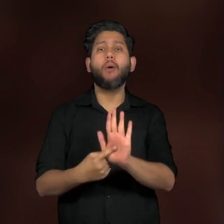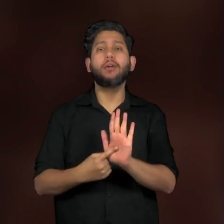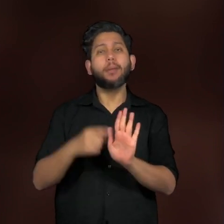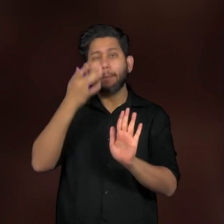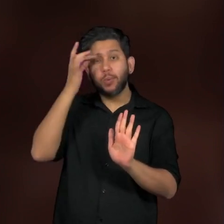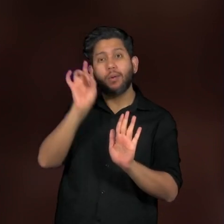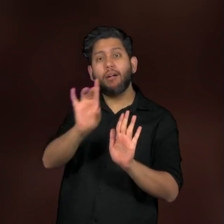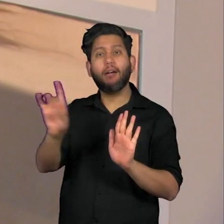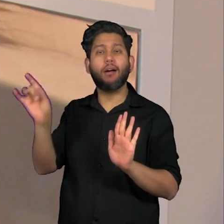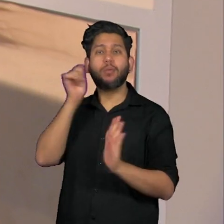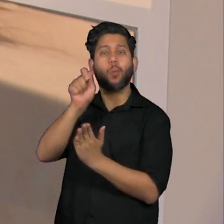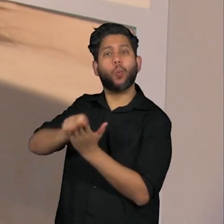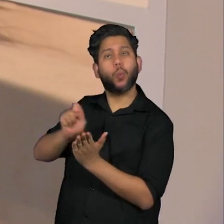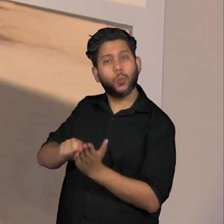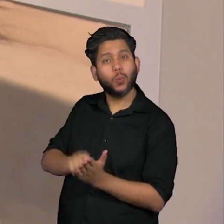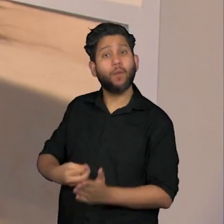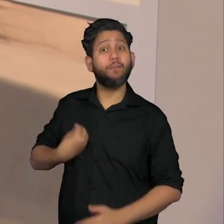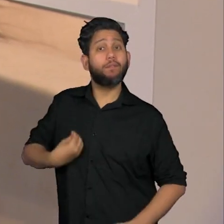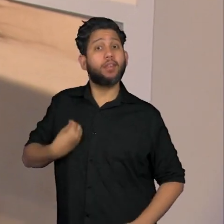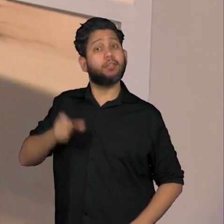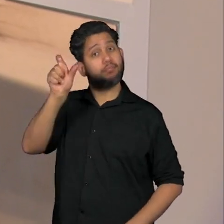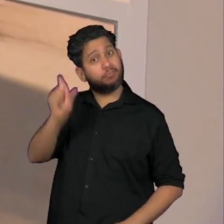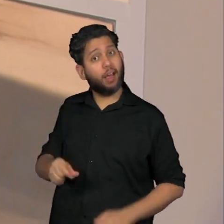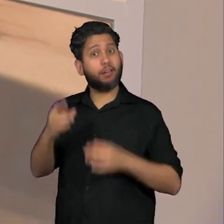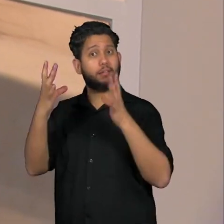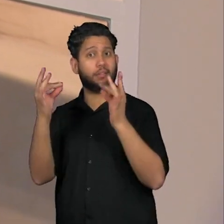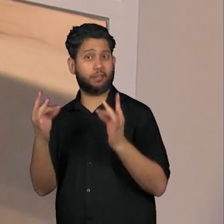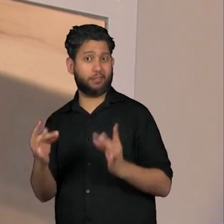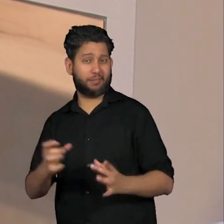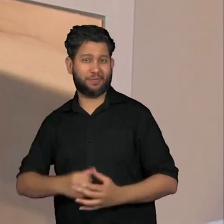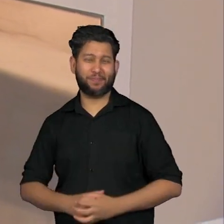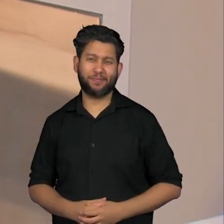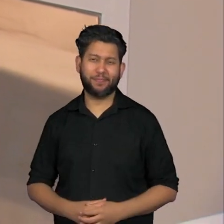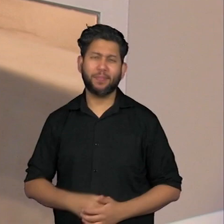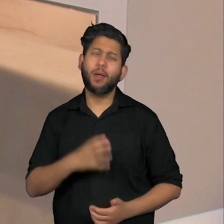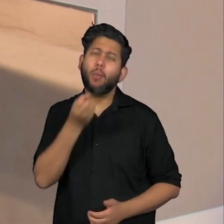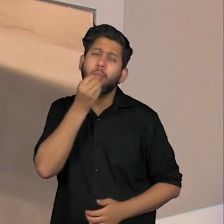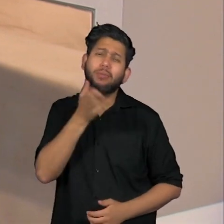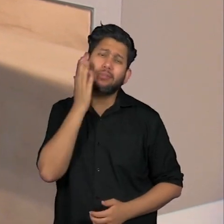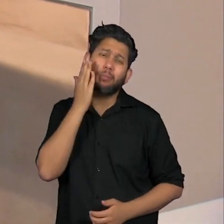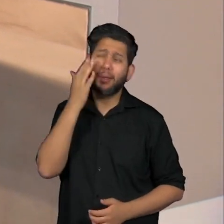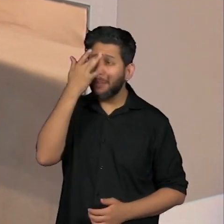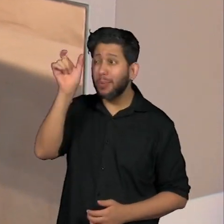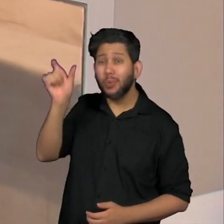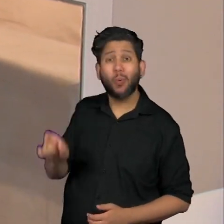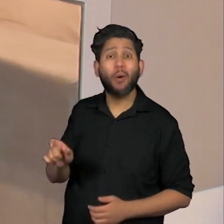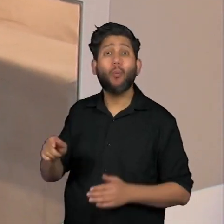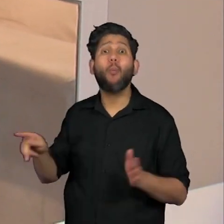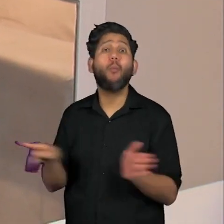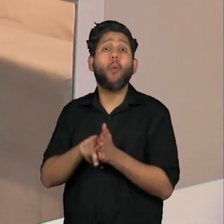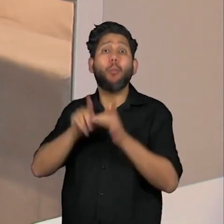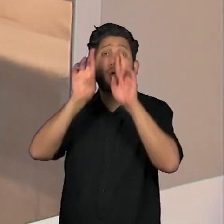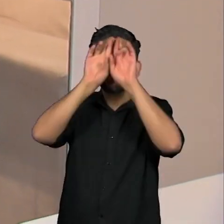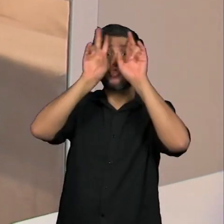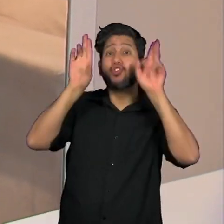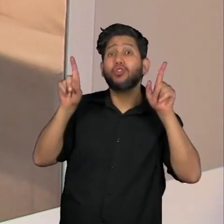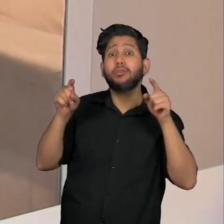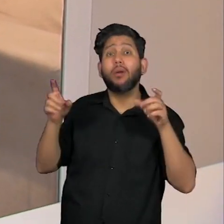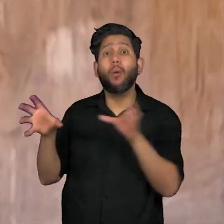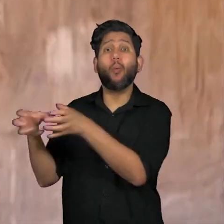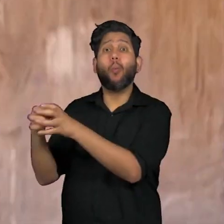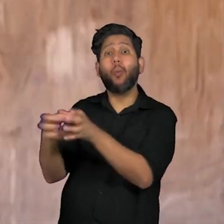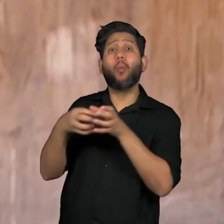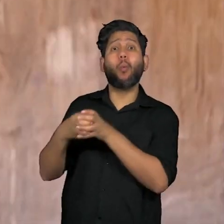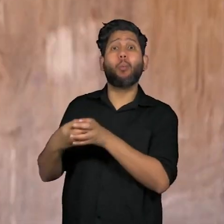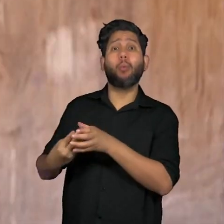autora. É muito importante que as pessoas entendam de que etnia aquela pessoa é, de que região ela é, para entender o